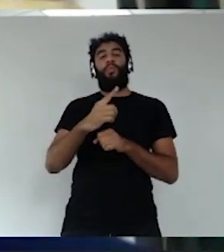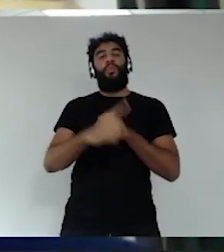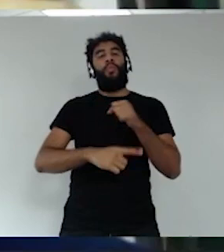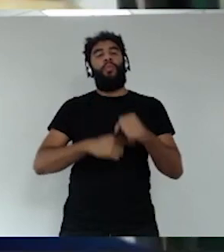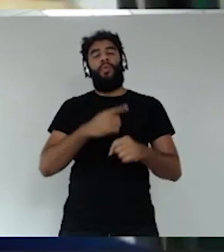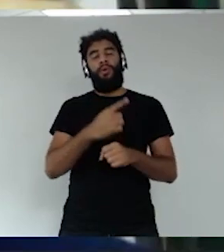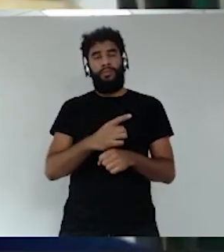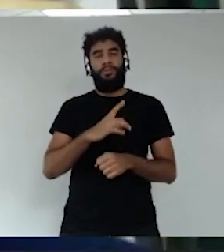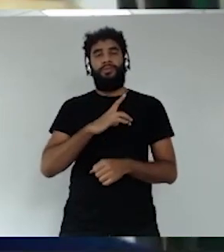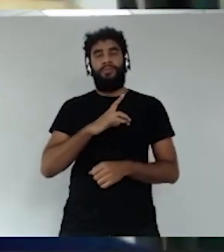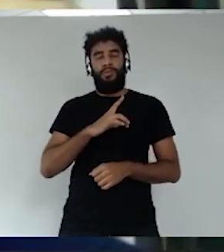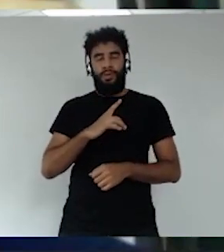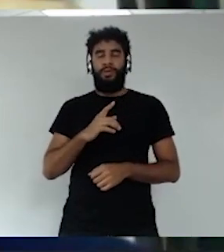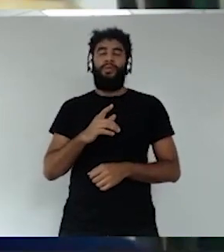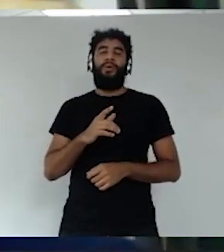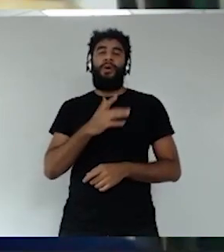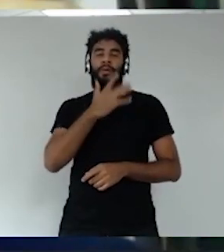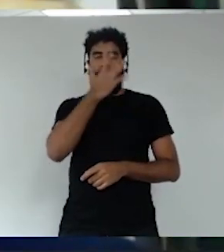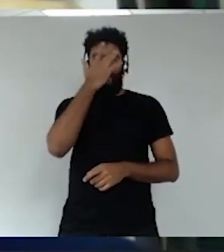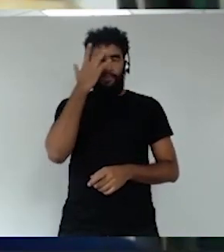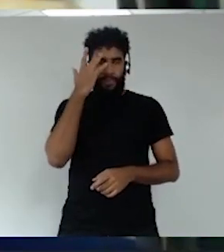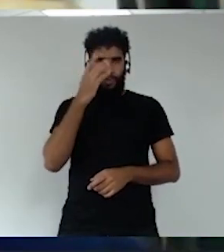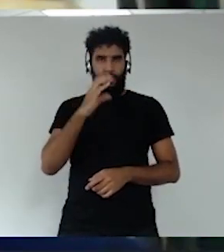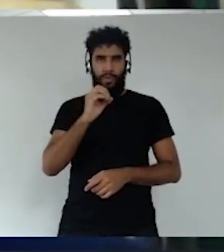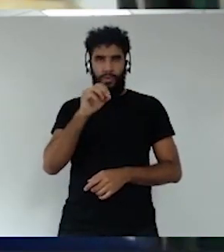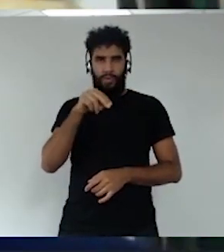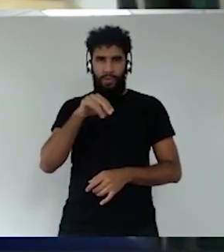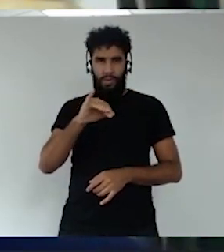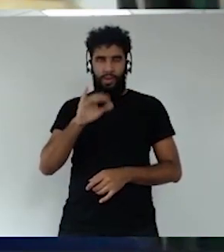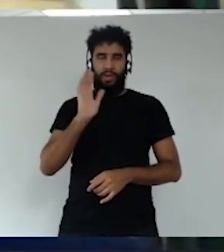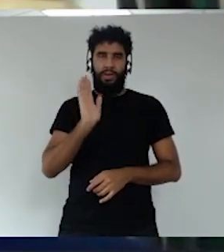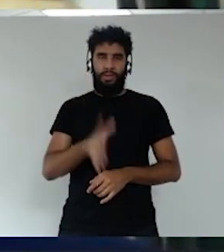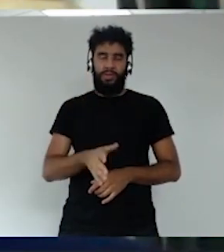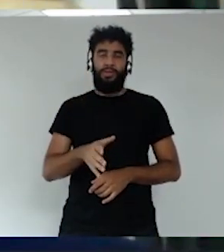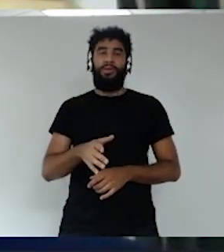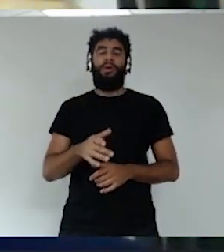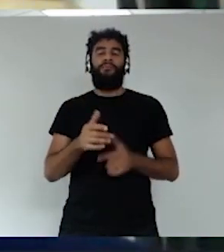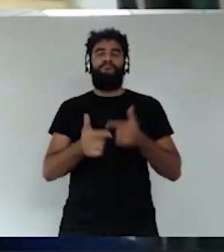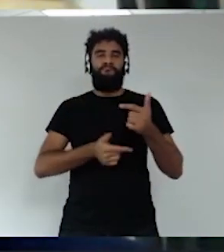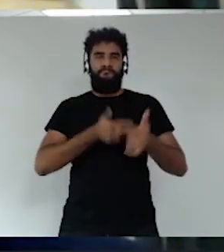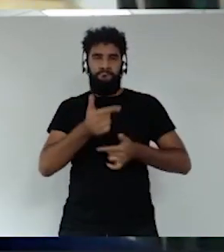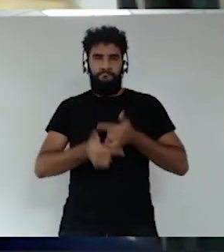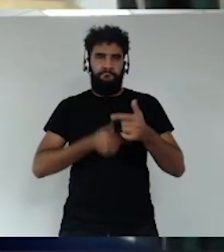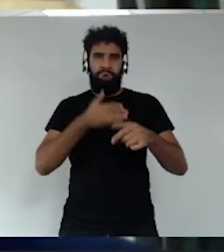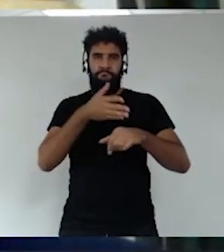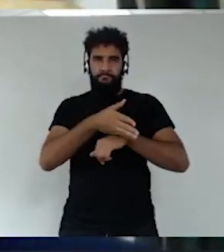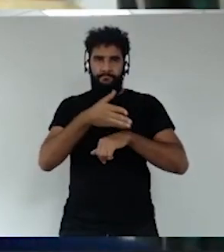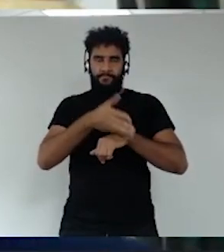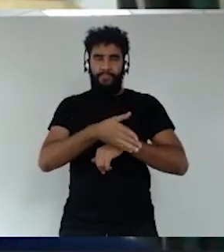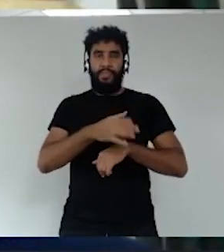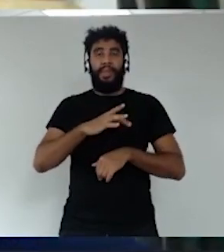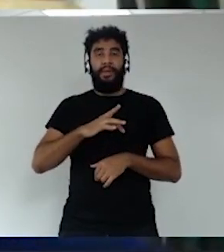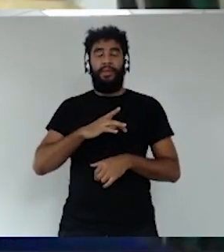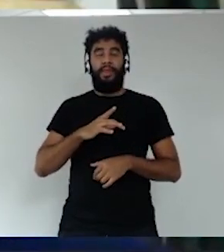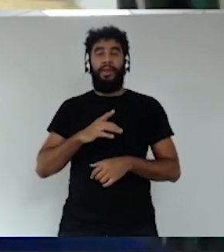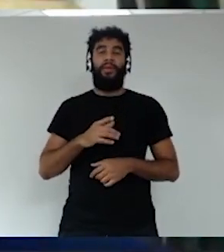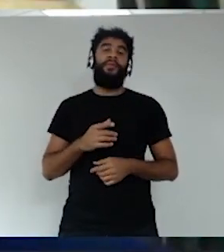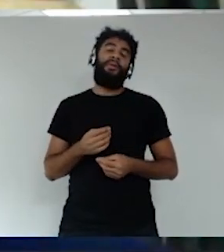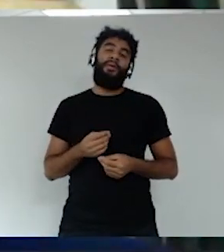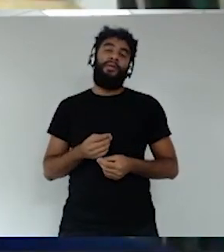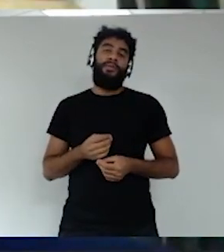o CONIMA já instituído e já atuando. E eu tive a aventura de